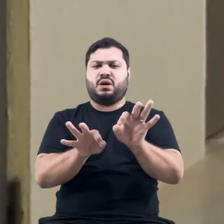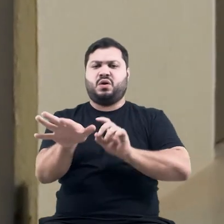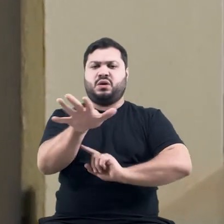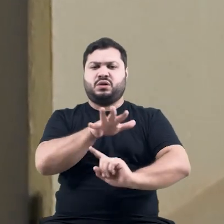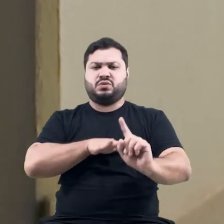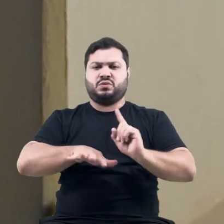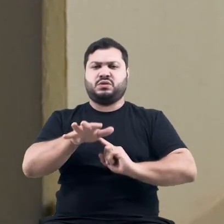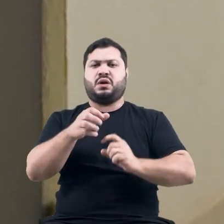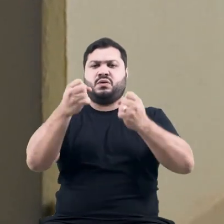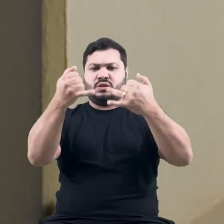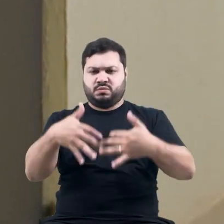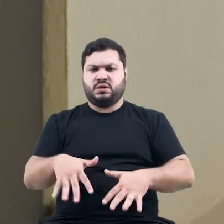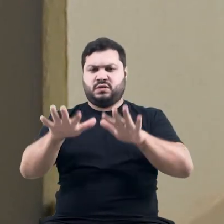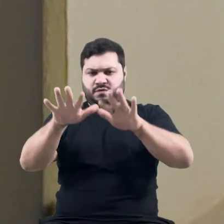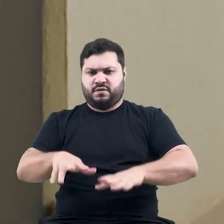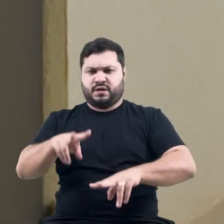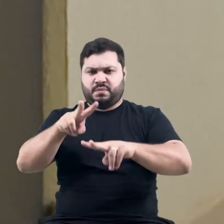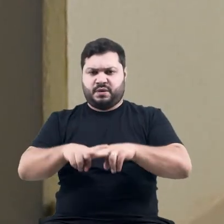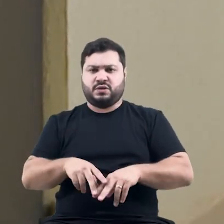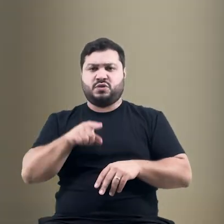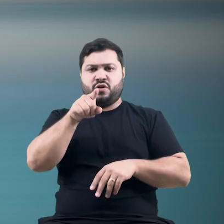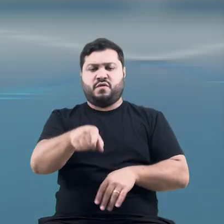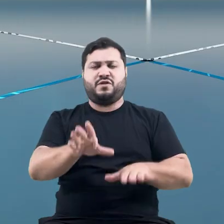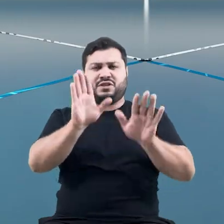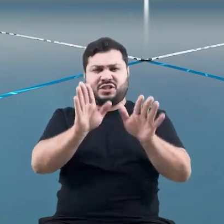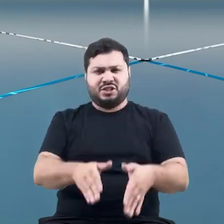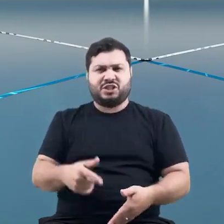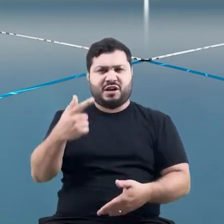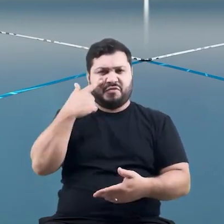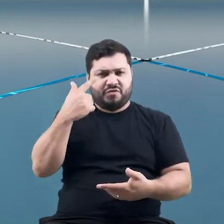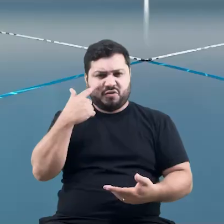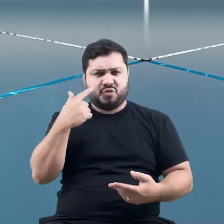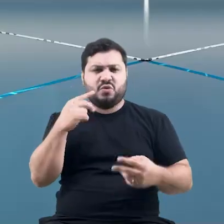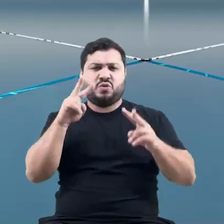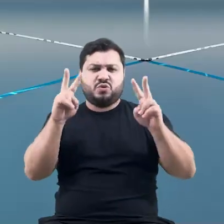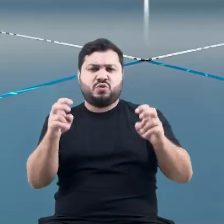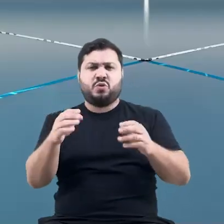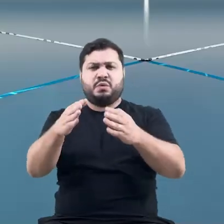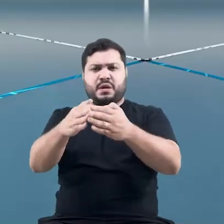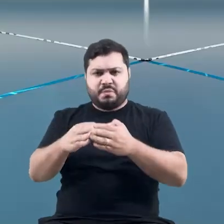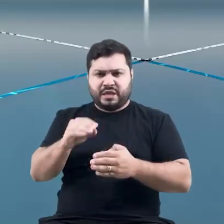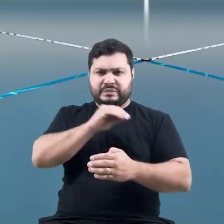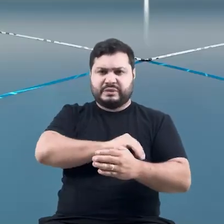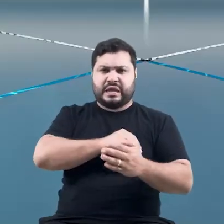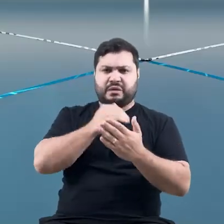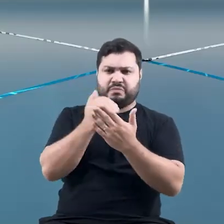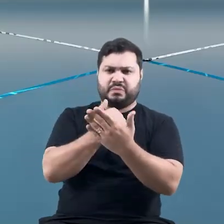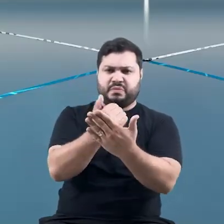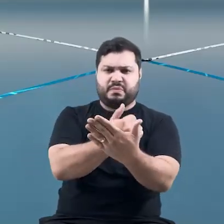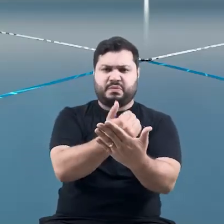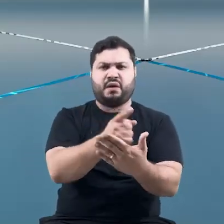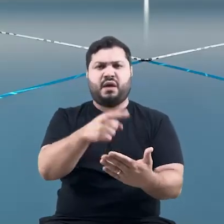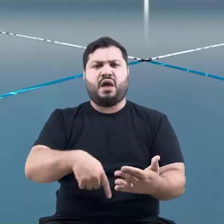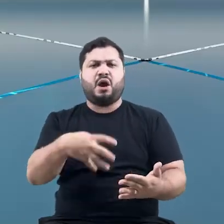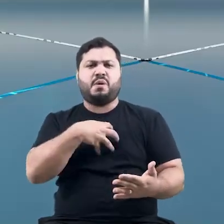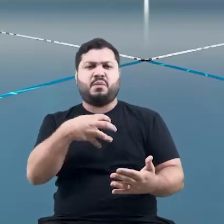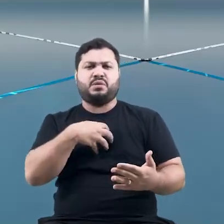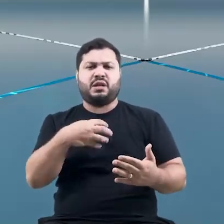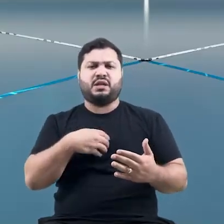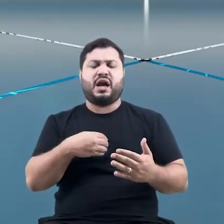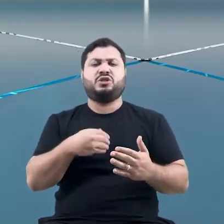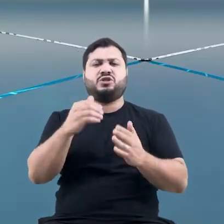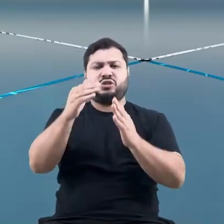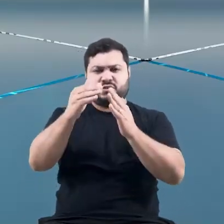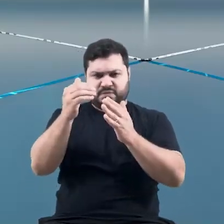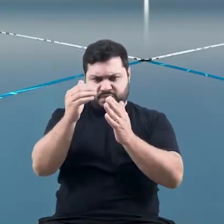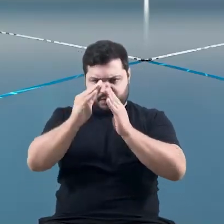e a ordem social, justificando a prisão. Você já deve ter ouvido falar em empréstimo consignado, uma modalidade